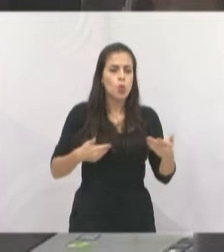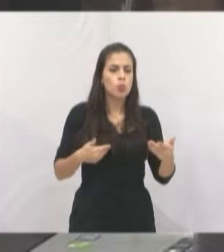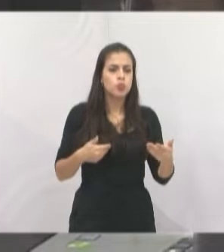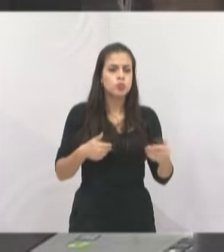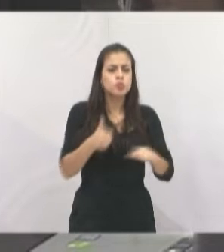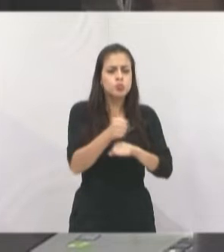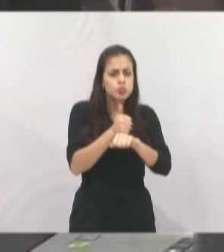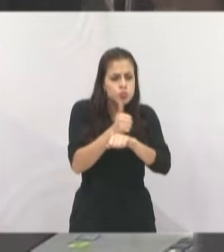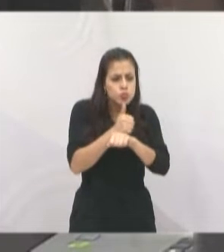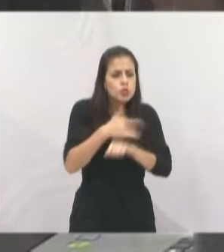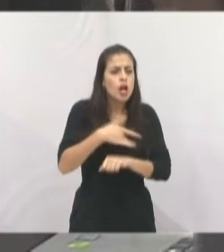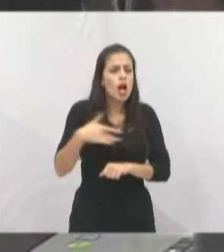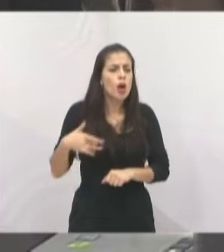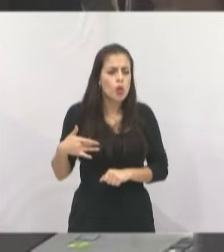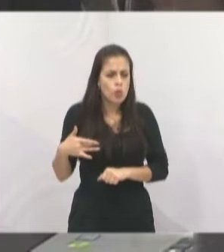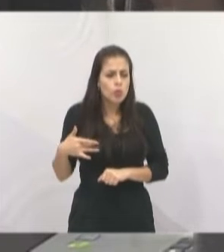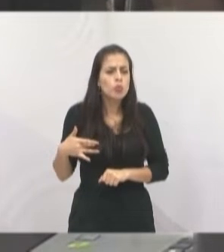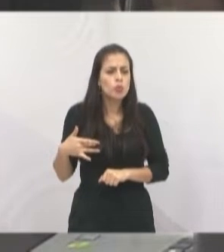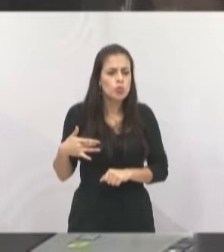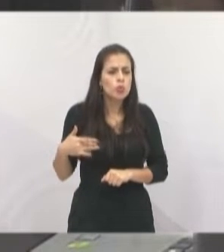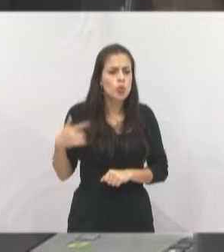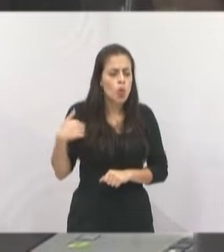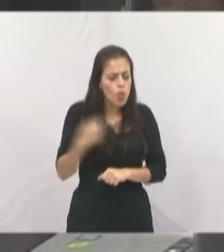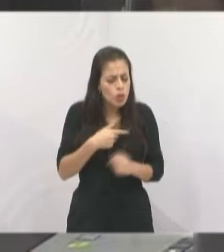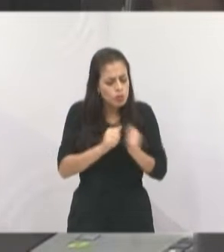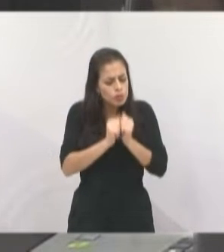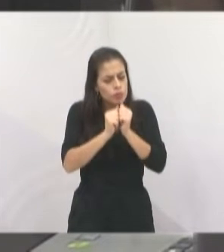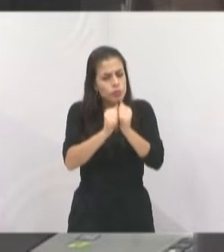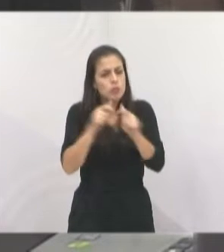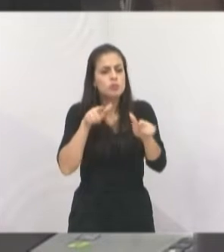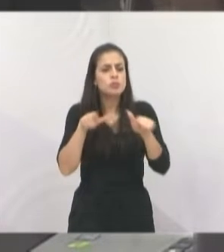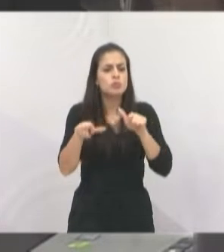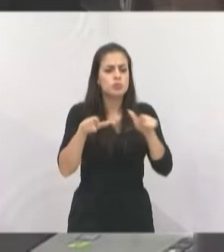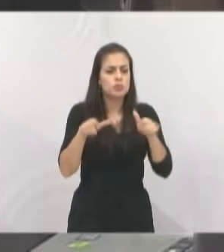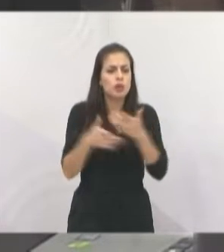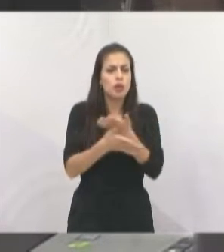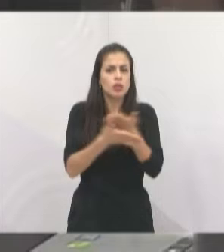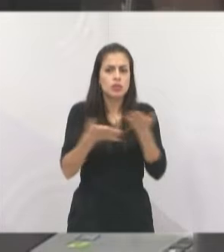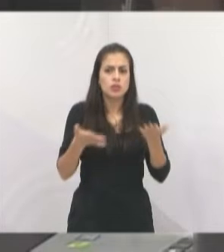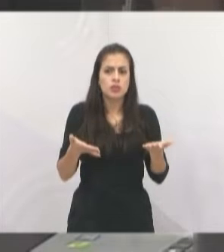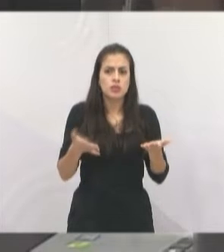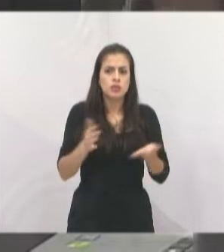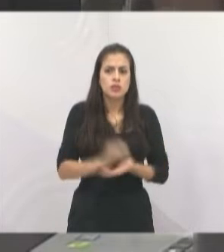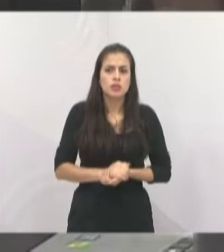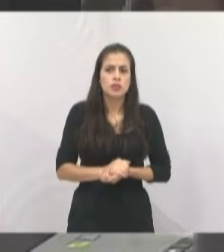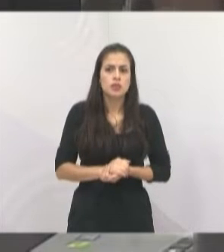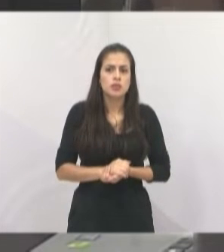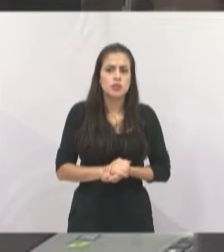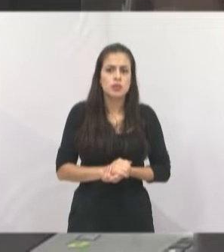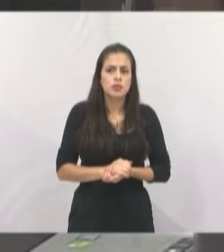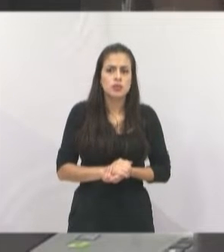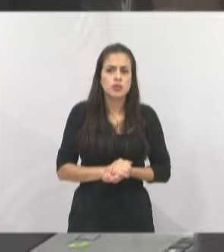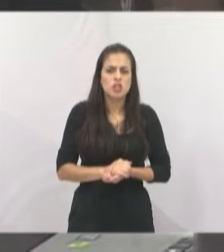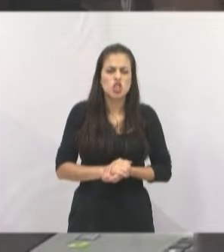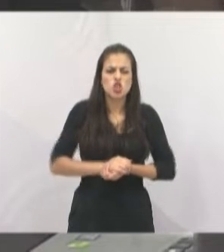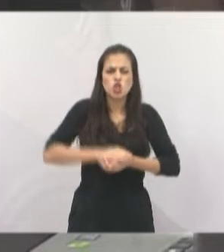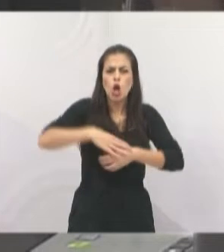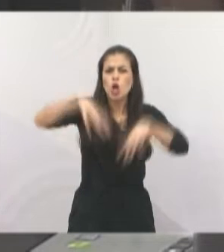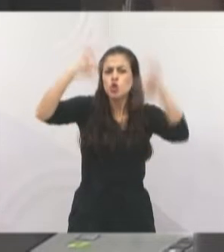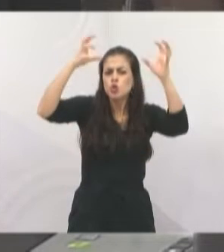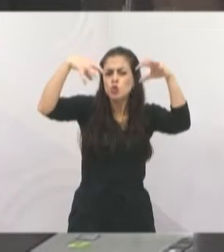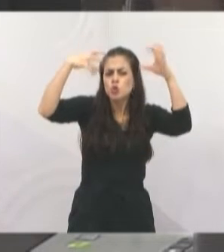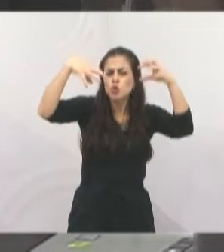funcionários da saúde. Nós acompanhamos muito o trabalho deles, é debaixo de sol, é debaixo de